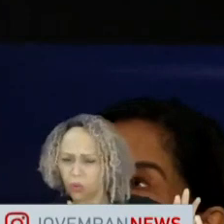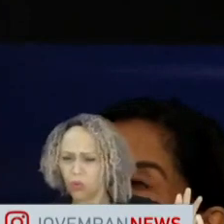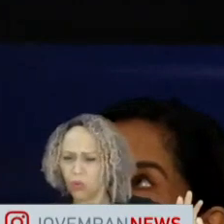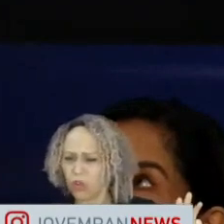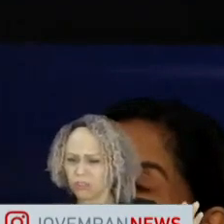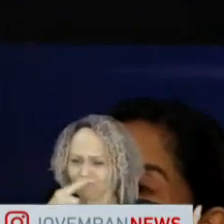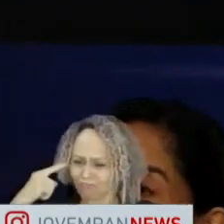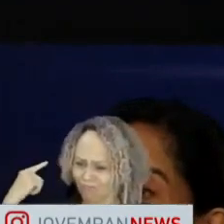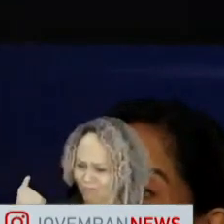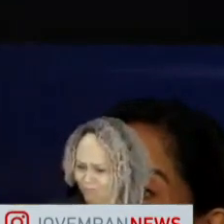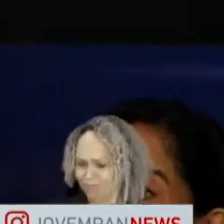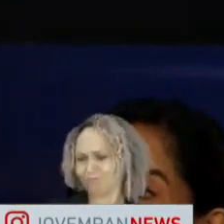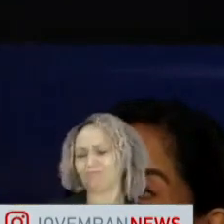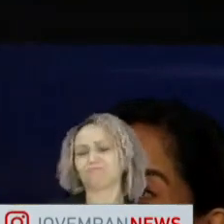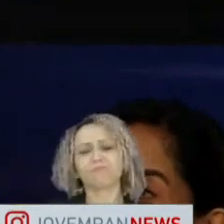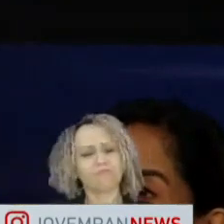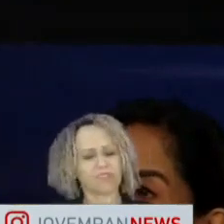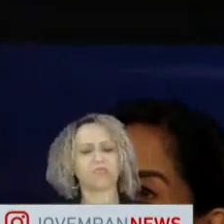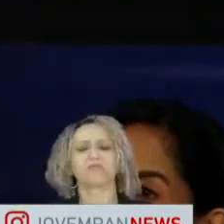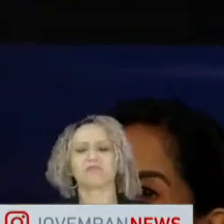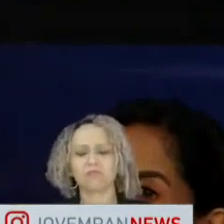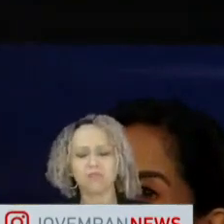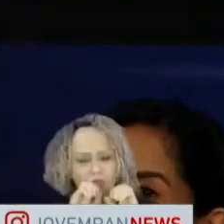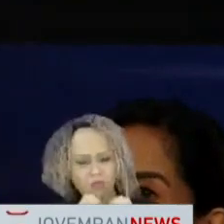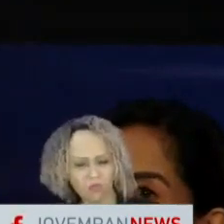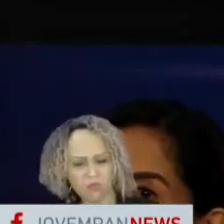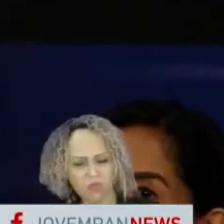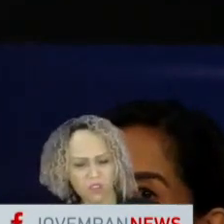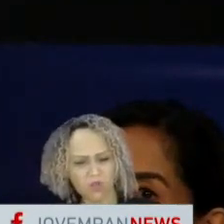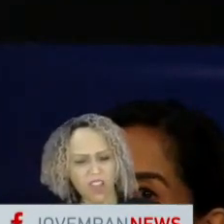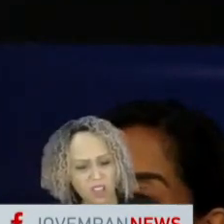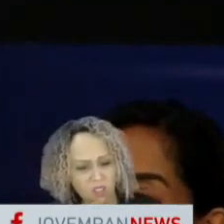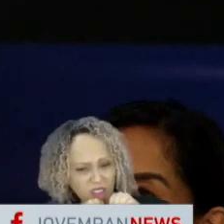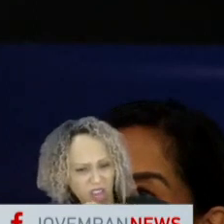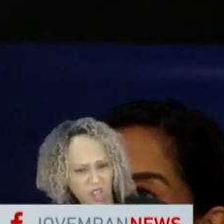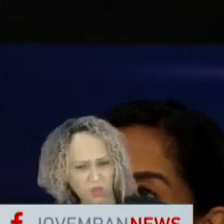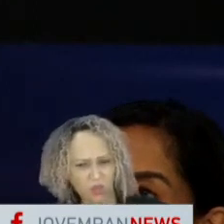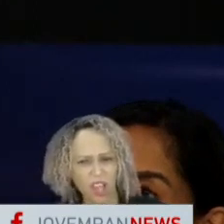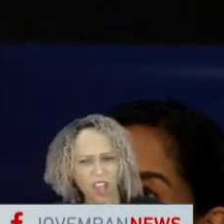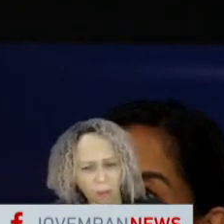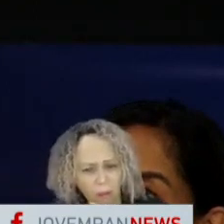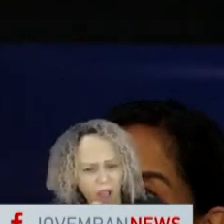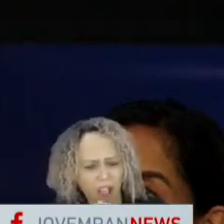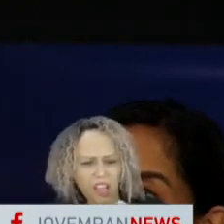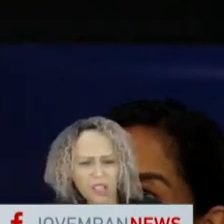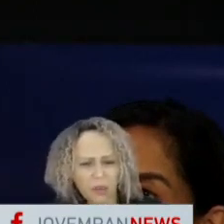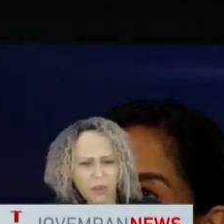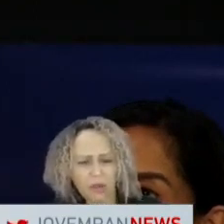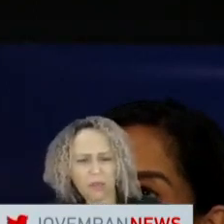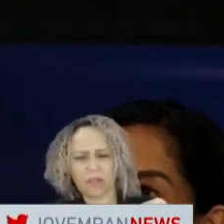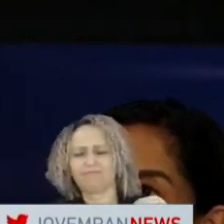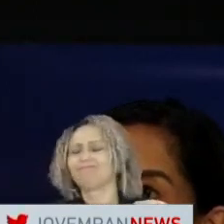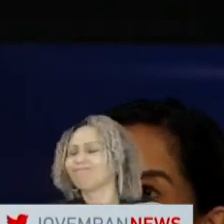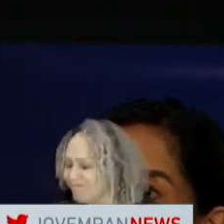educação, educação básica, inclusive, que é central, e com a saúde da nossa